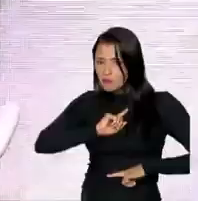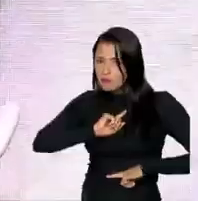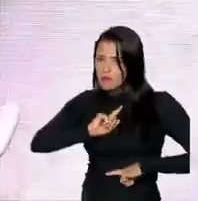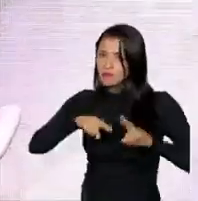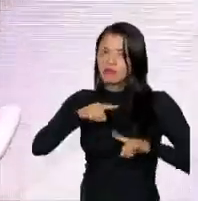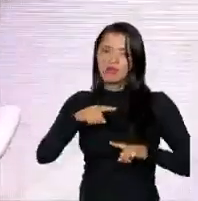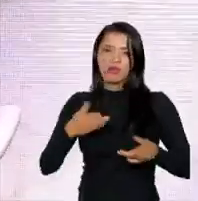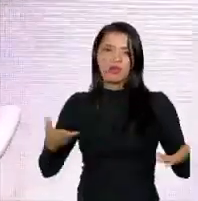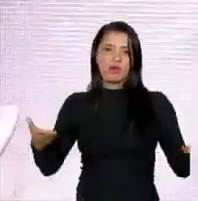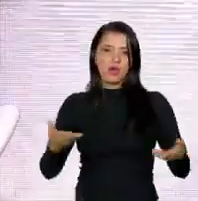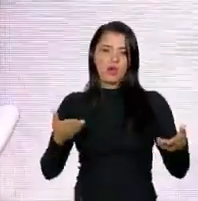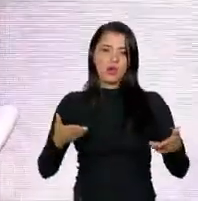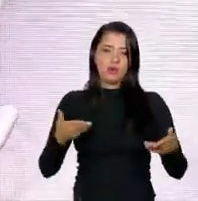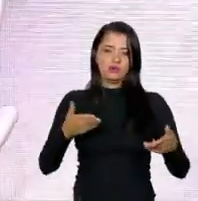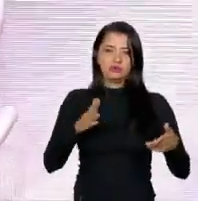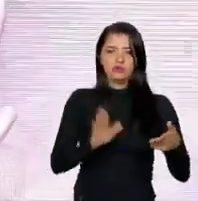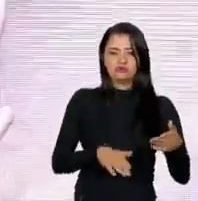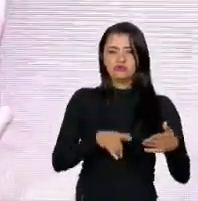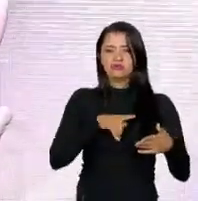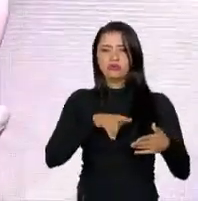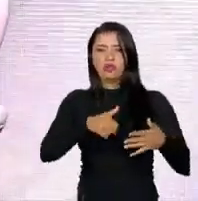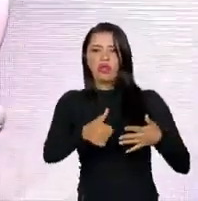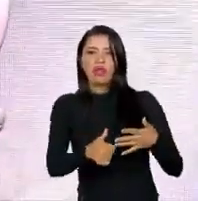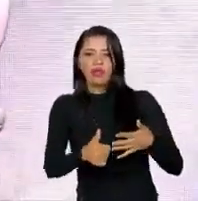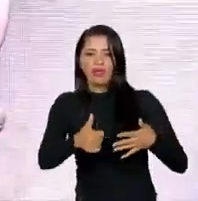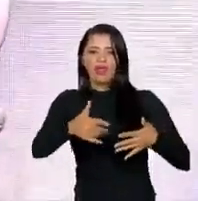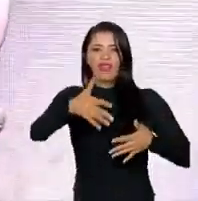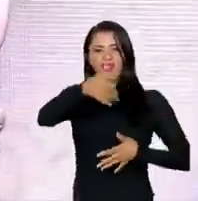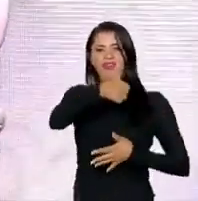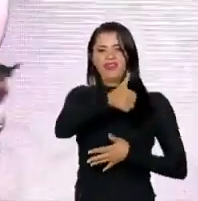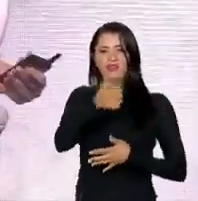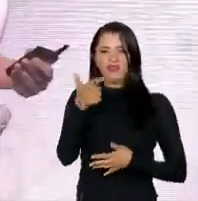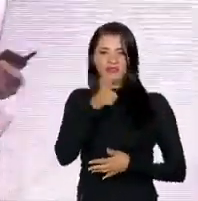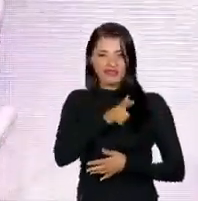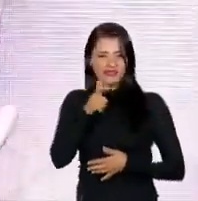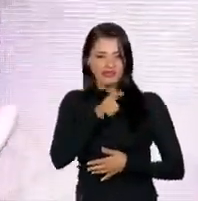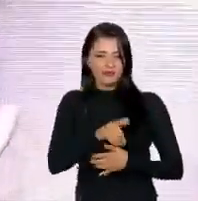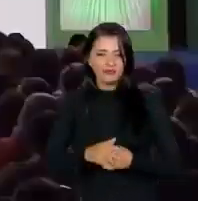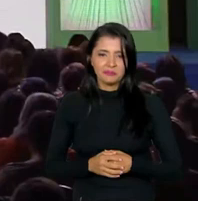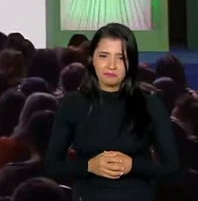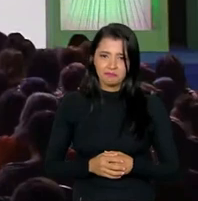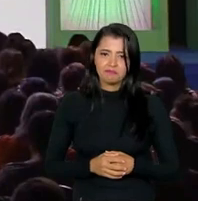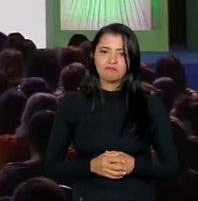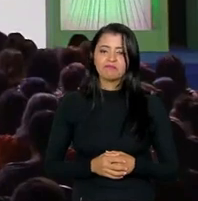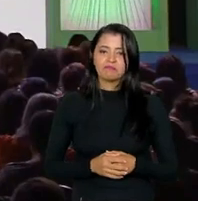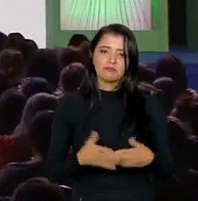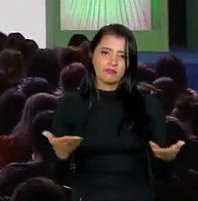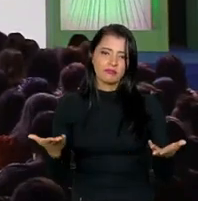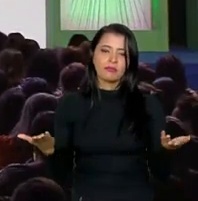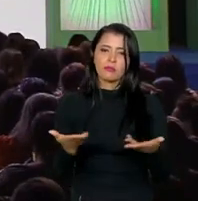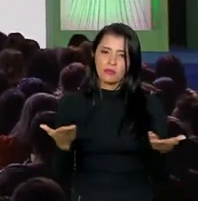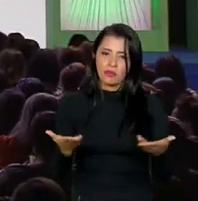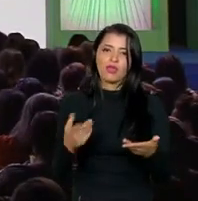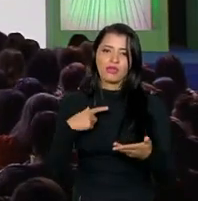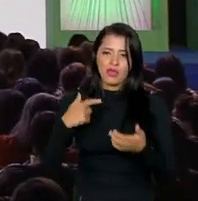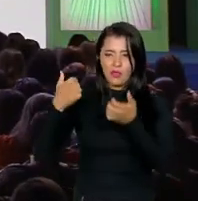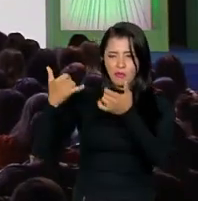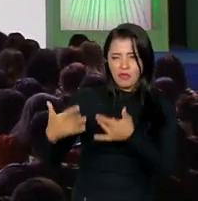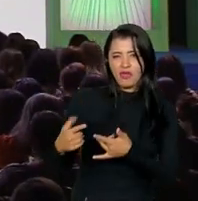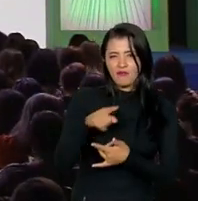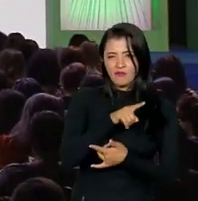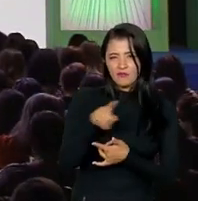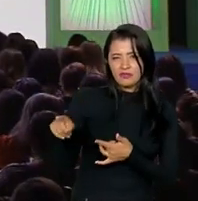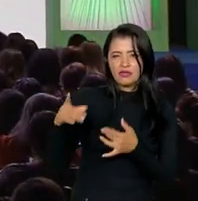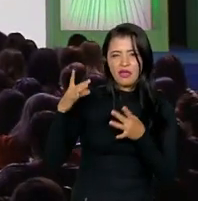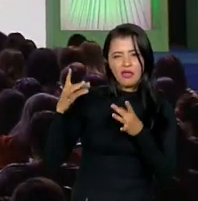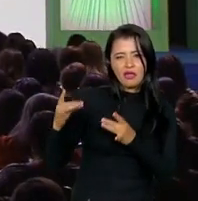a nossa condição de subdesenvolvimento. E aí, gente, eu quero entrar aqui no beabá de vocês, né,